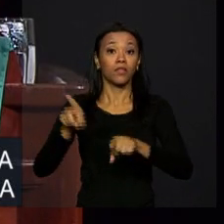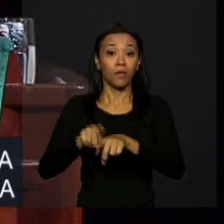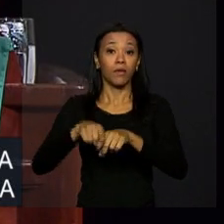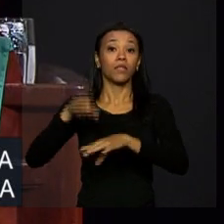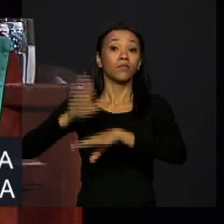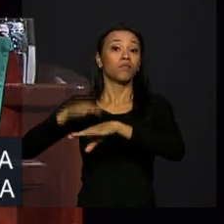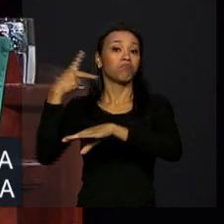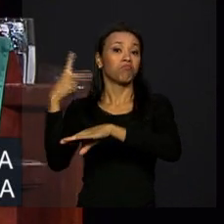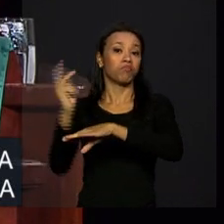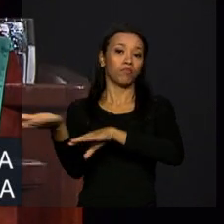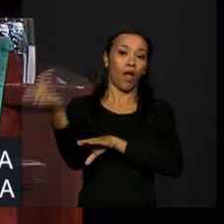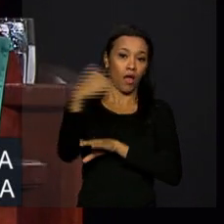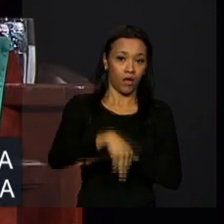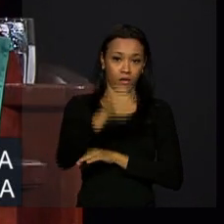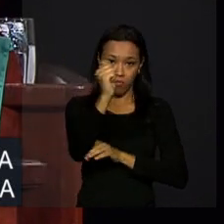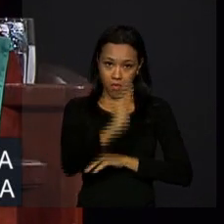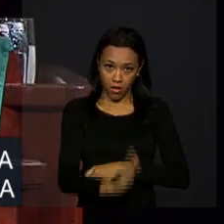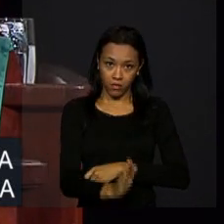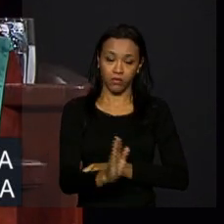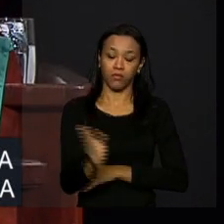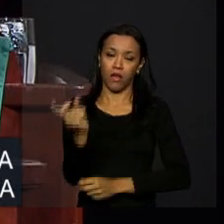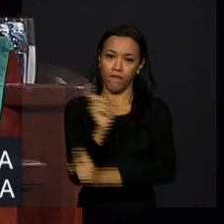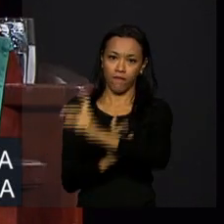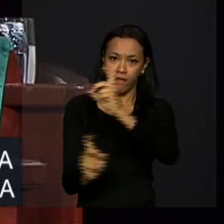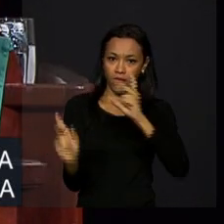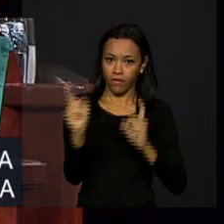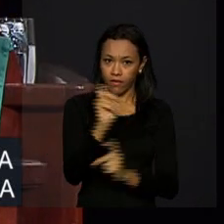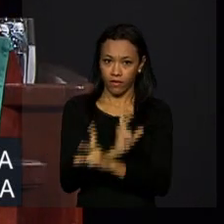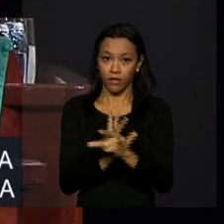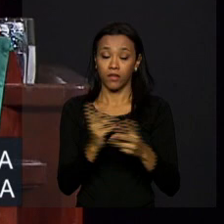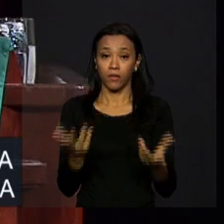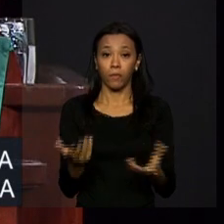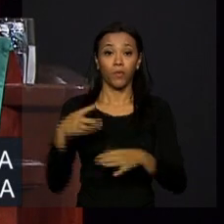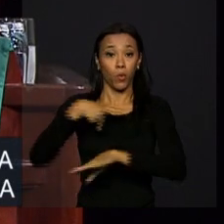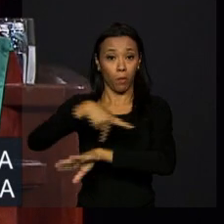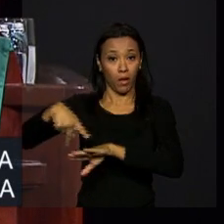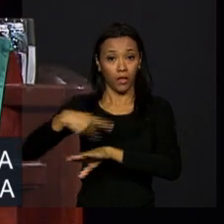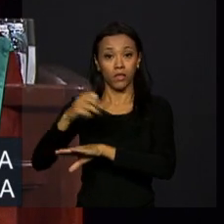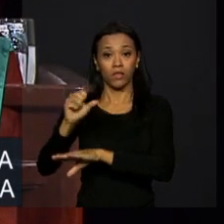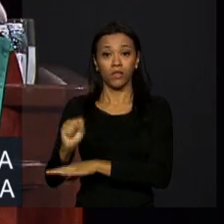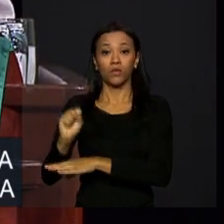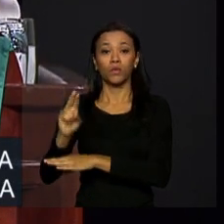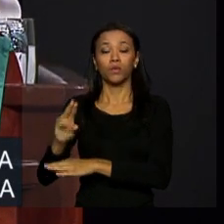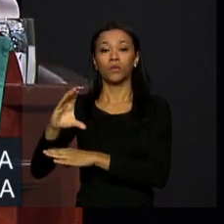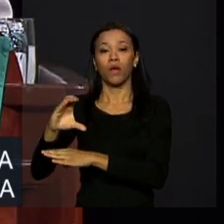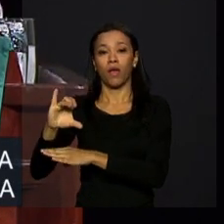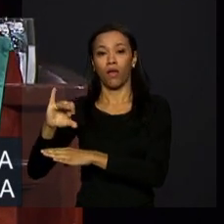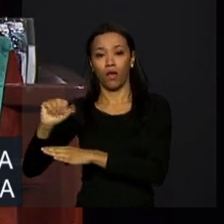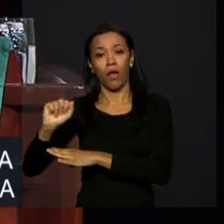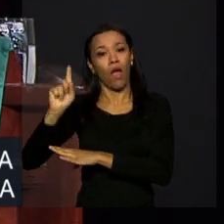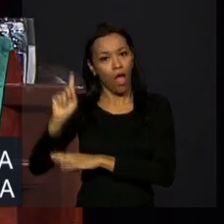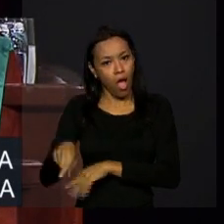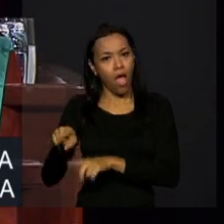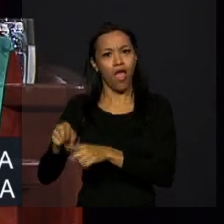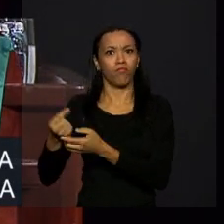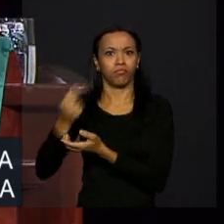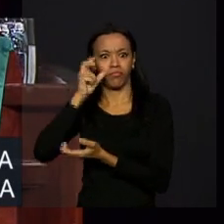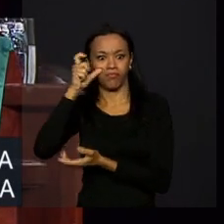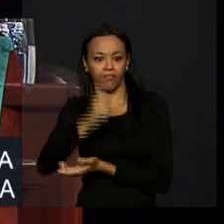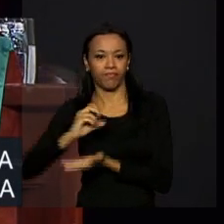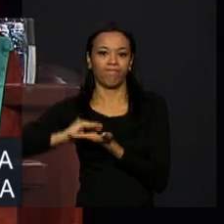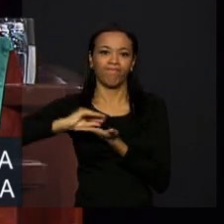suecos na nosso fluxo comercial a Suécia é um tradicional investidor no